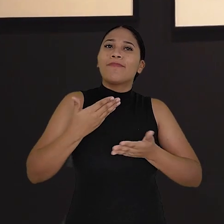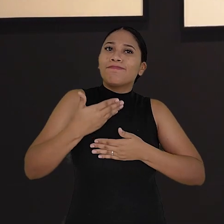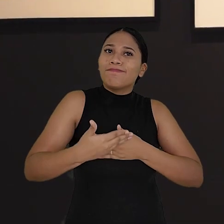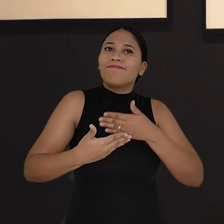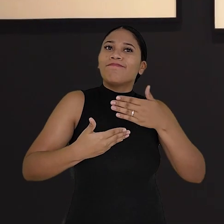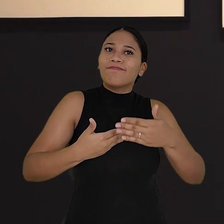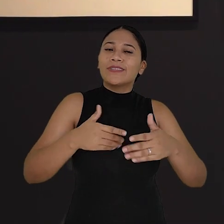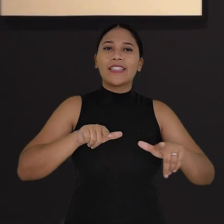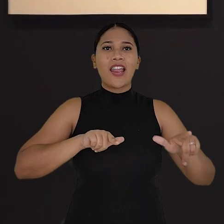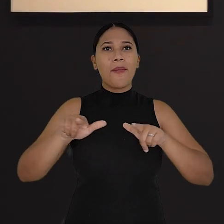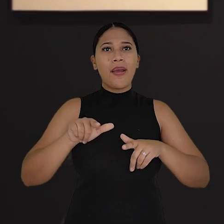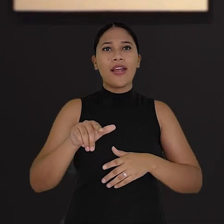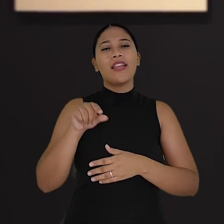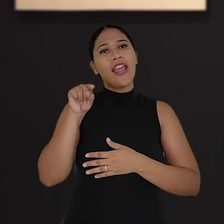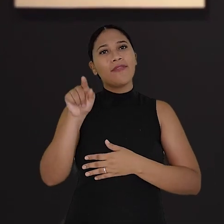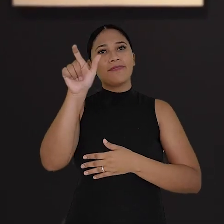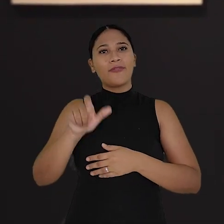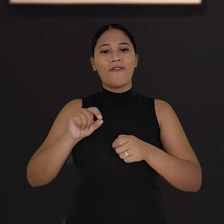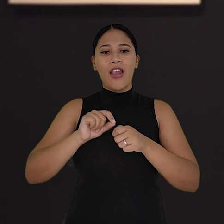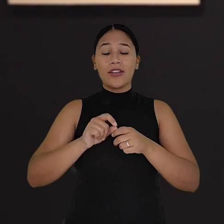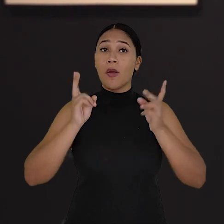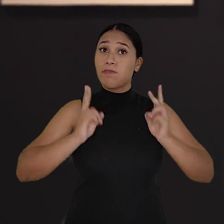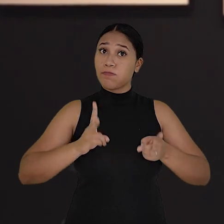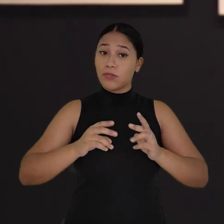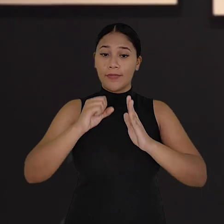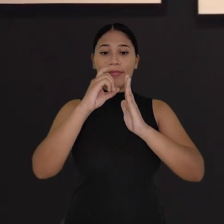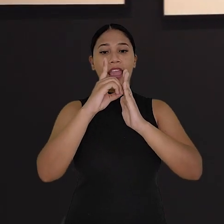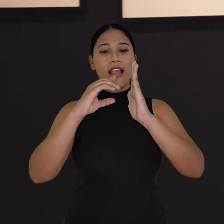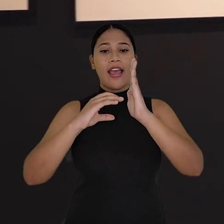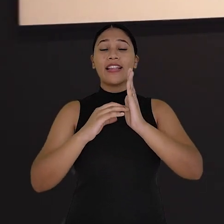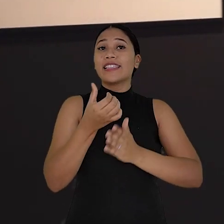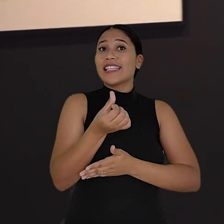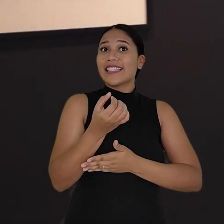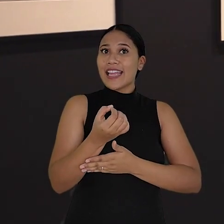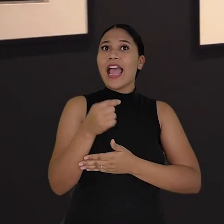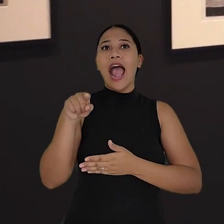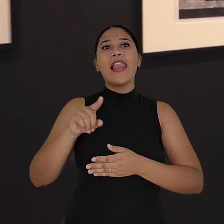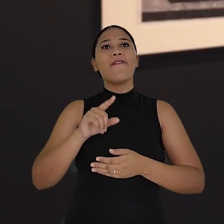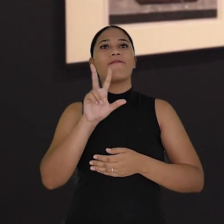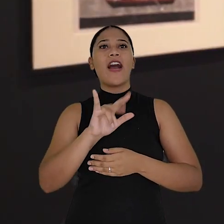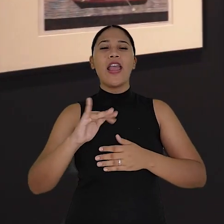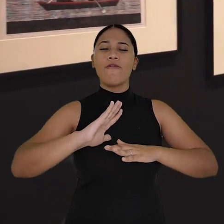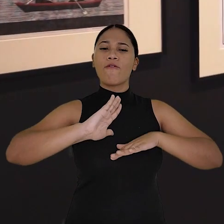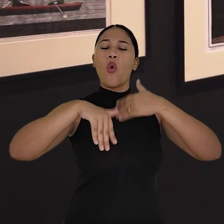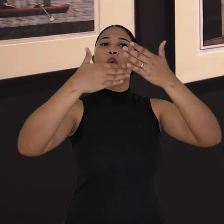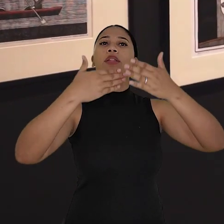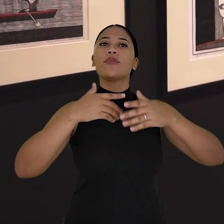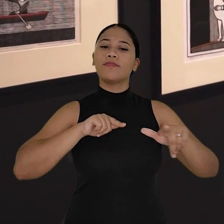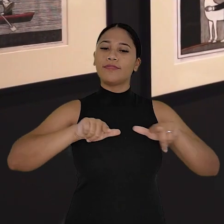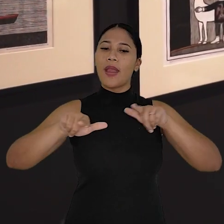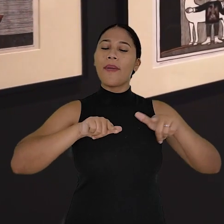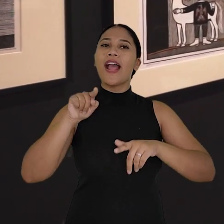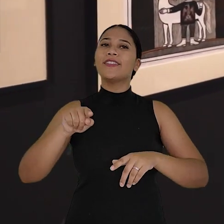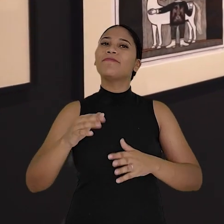os primeiros trabalhos que Samico faz ainda nos anos 60, e aí ele vem evoluindo